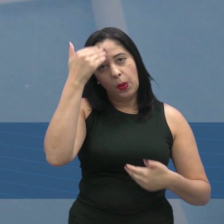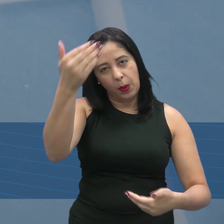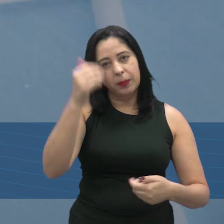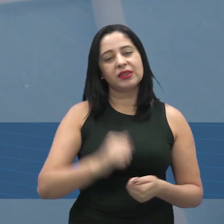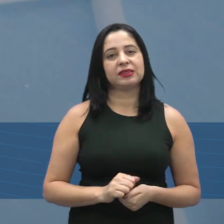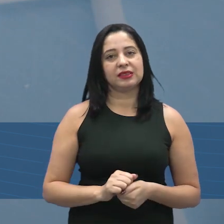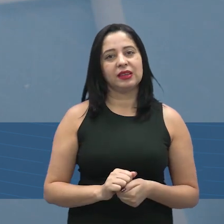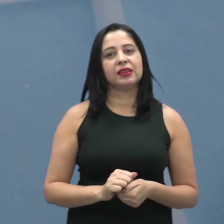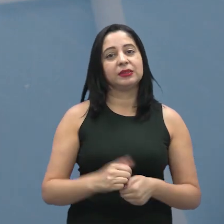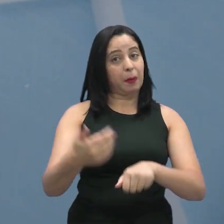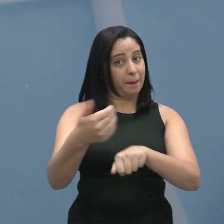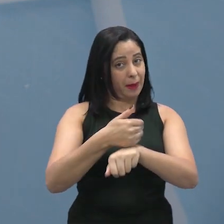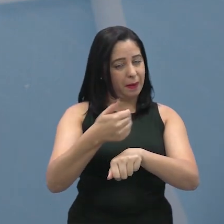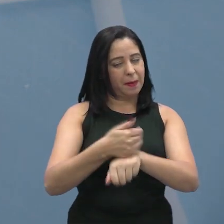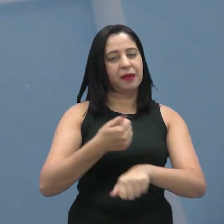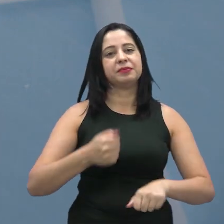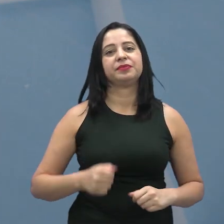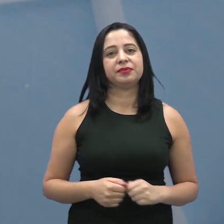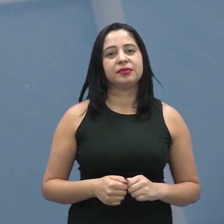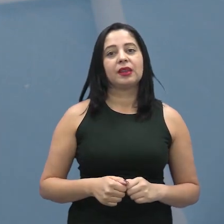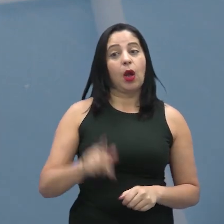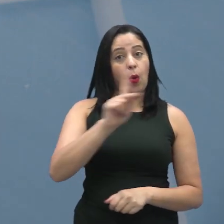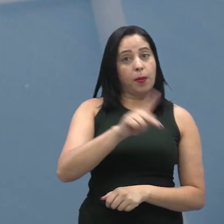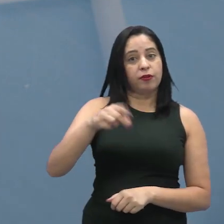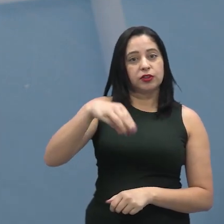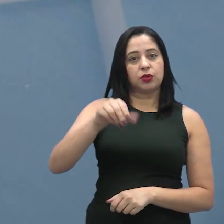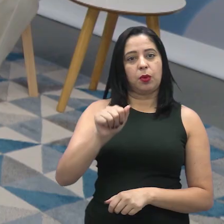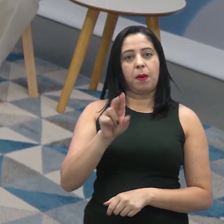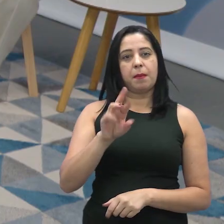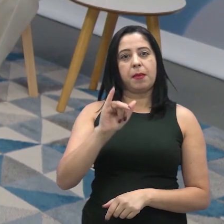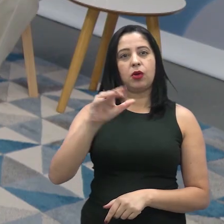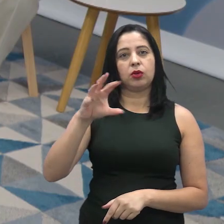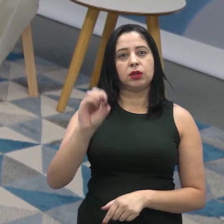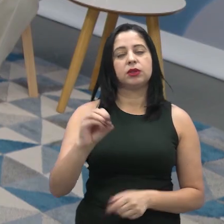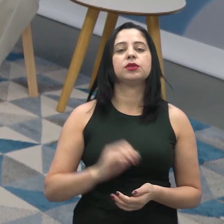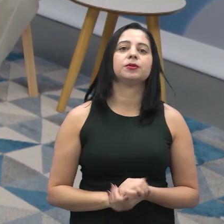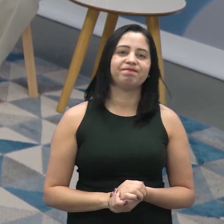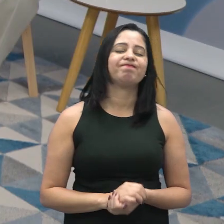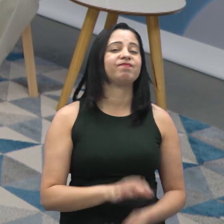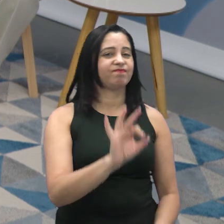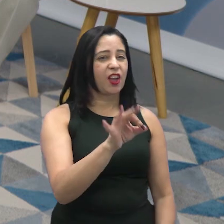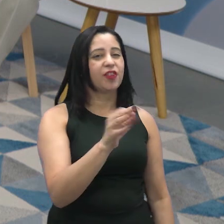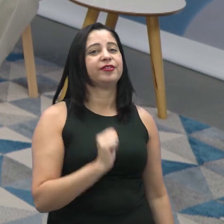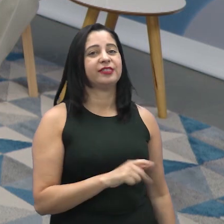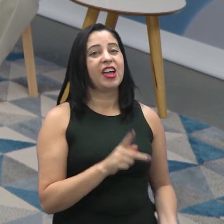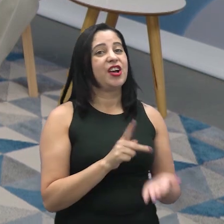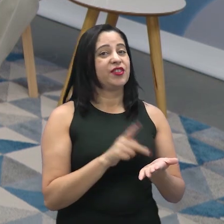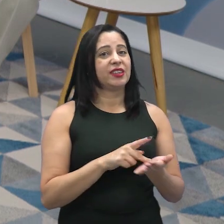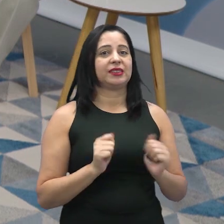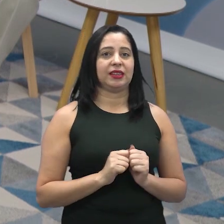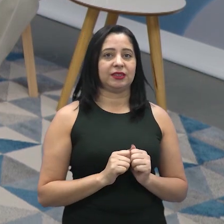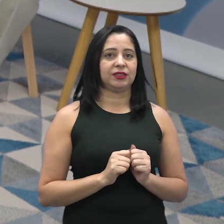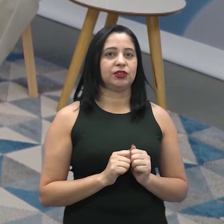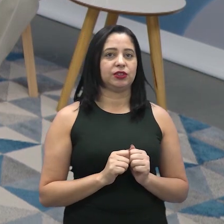pela participação, viu, professor José Maurício, cientista social. Edson, é justamente isso, né? Aqui a gente não está aqui